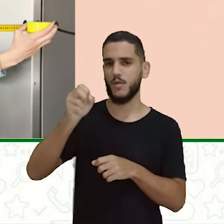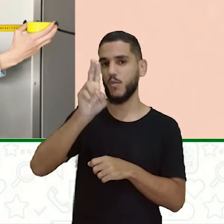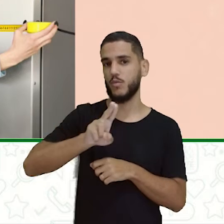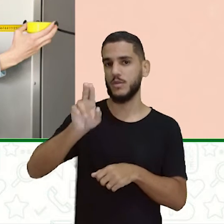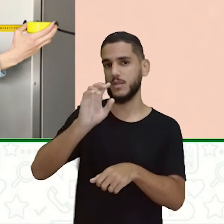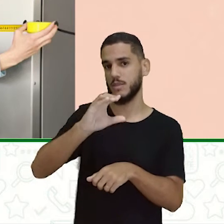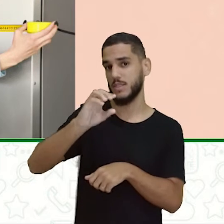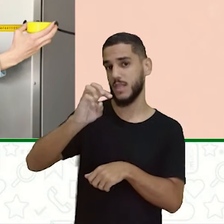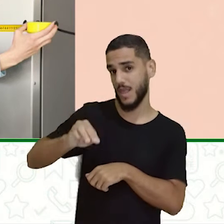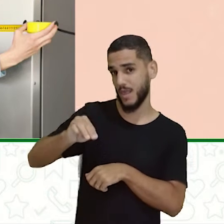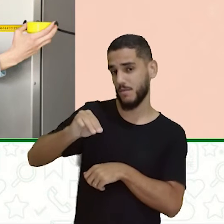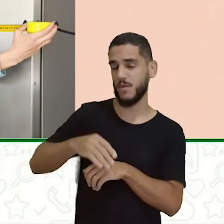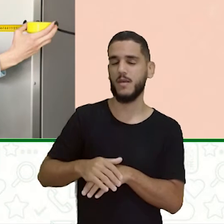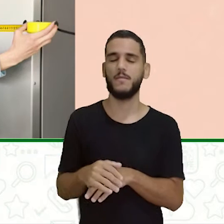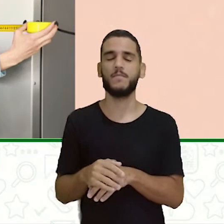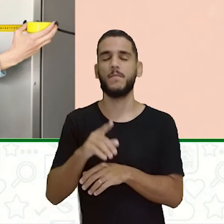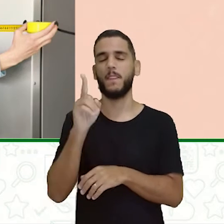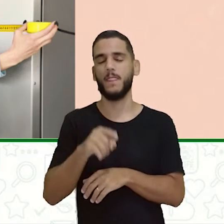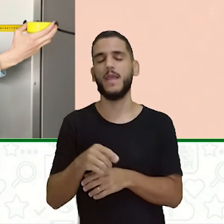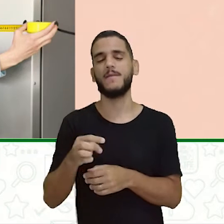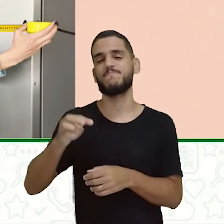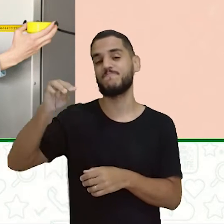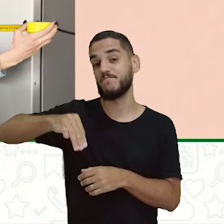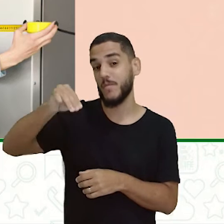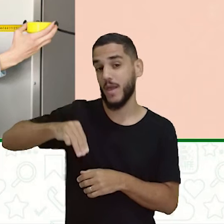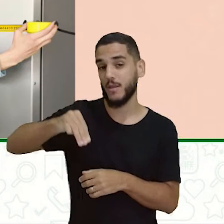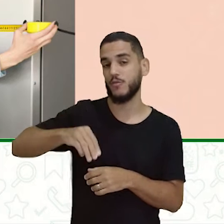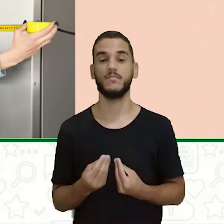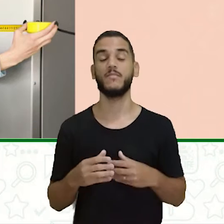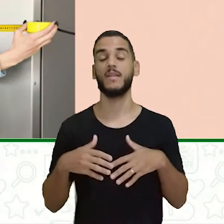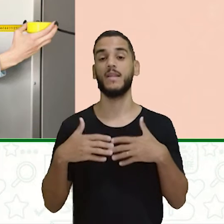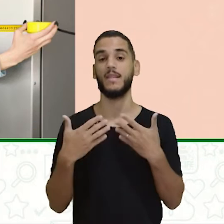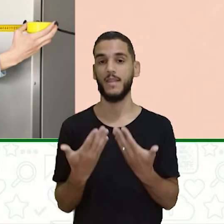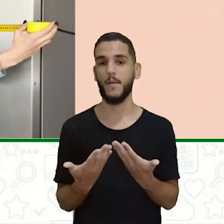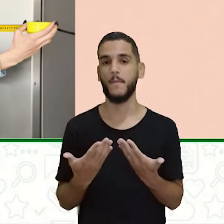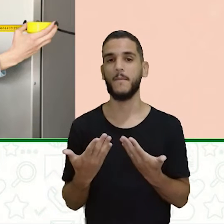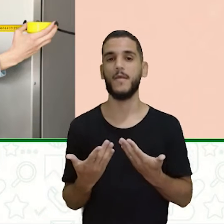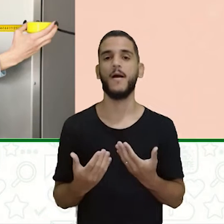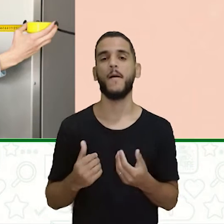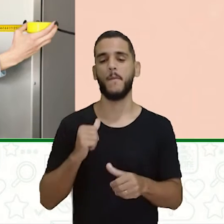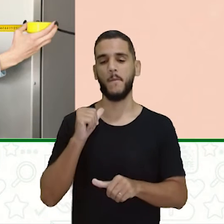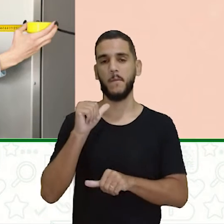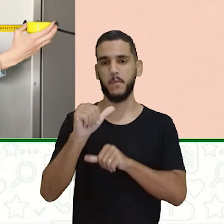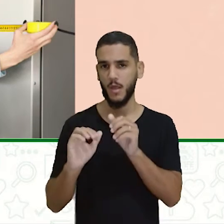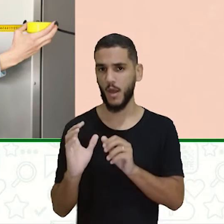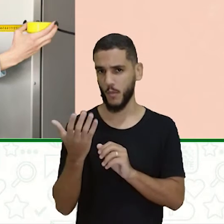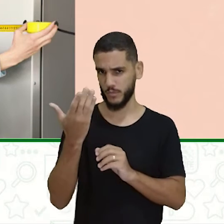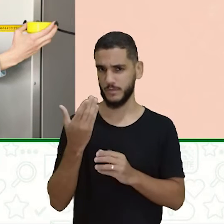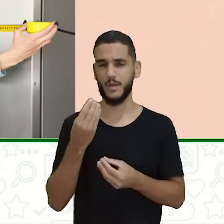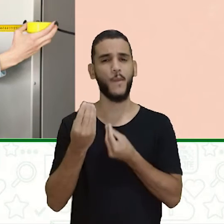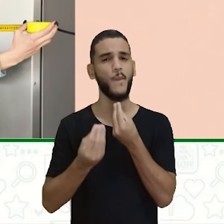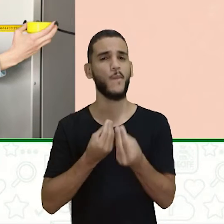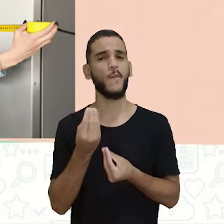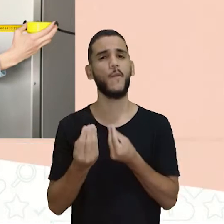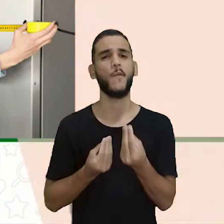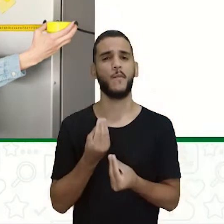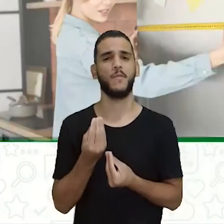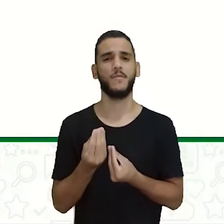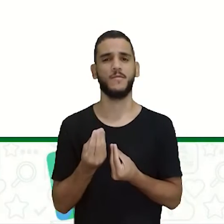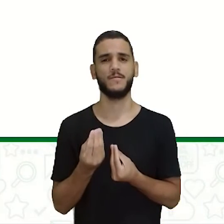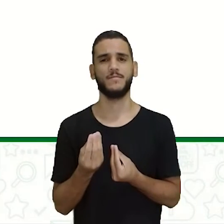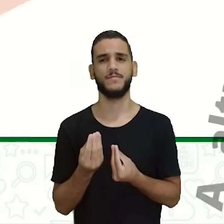em metros, 1,5 m, né? Para fazer essa transformação, nós vamos